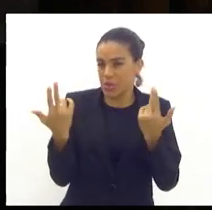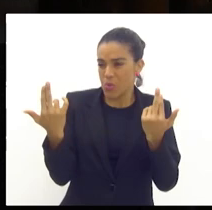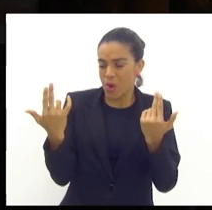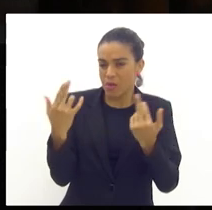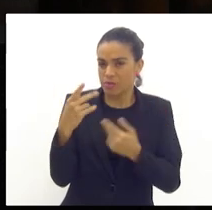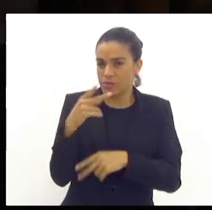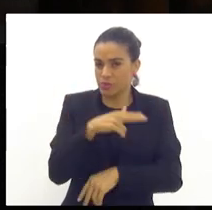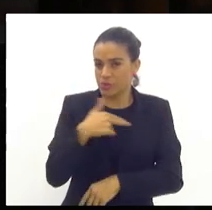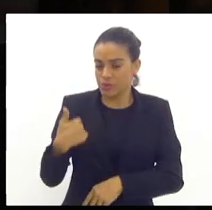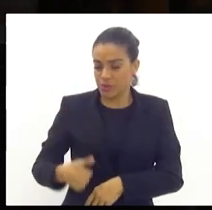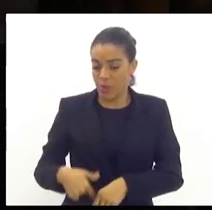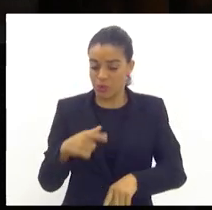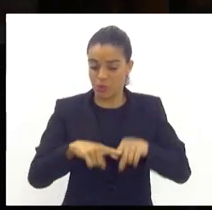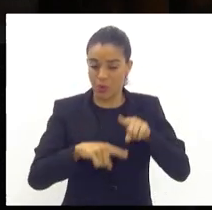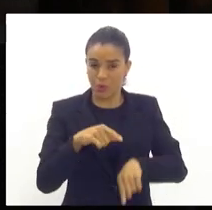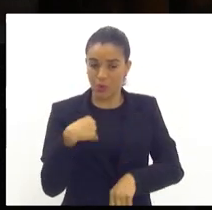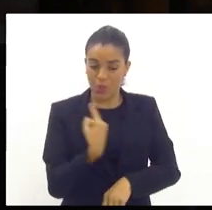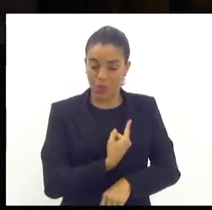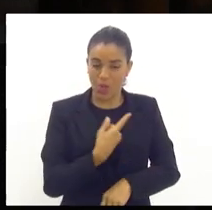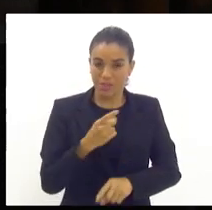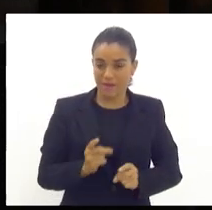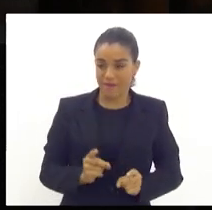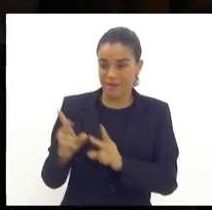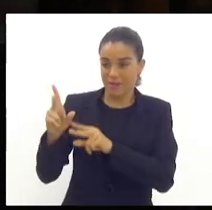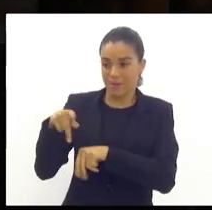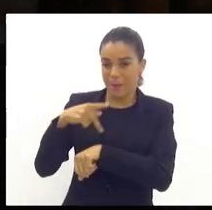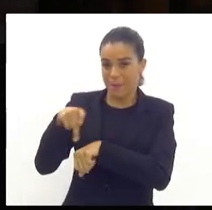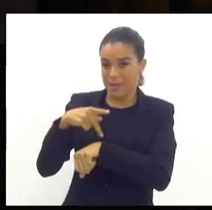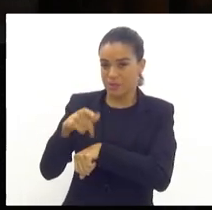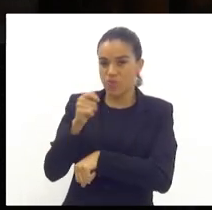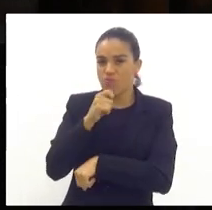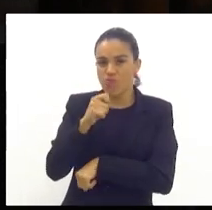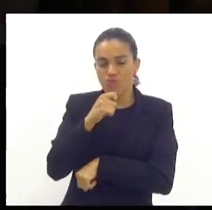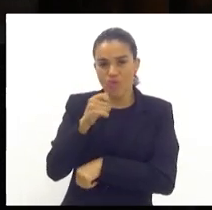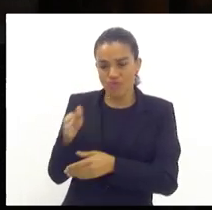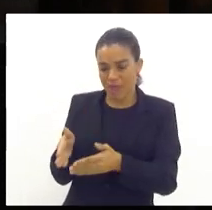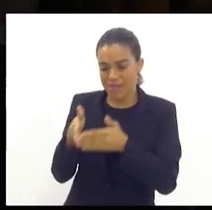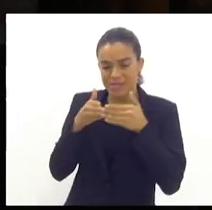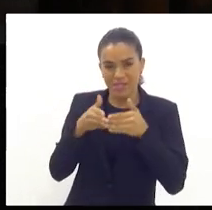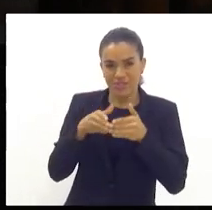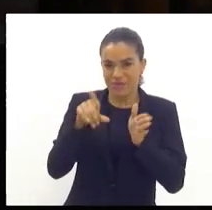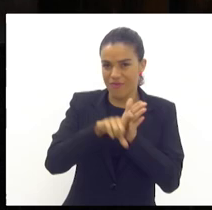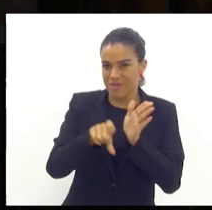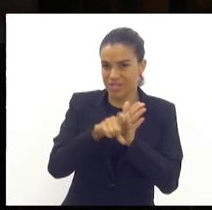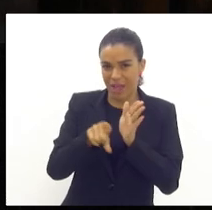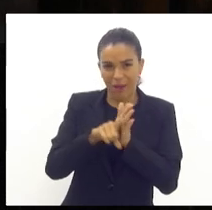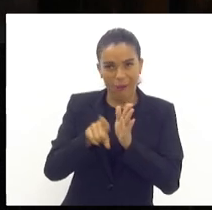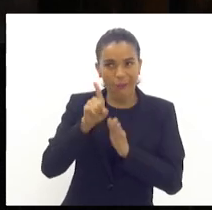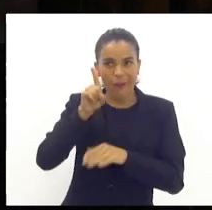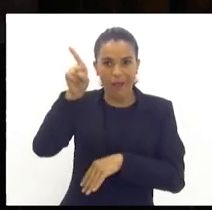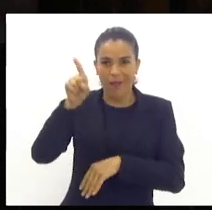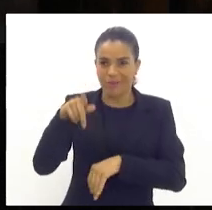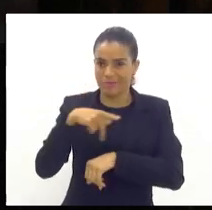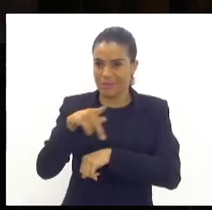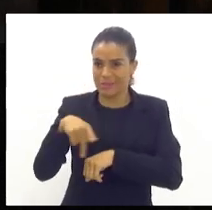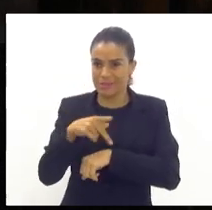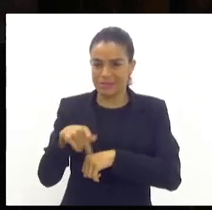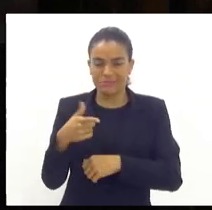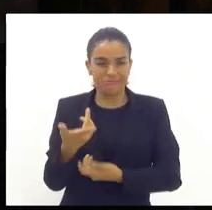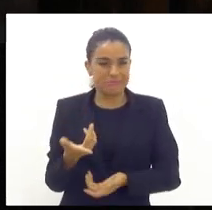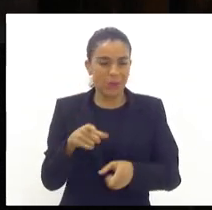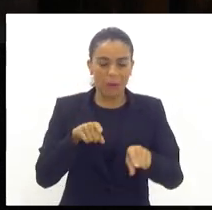de que esses produtos nossos são exportados para outros países, mas não recebem esse mesmo incentivo fiscal nos outros países. Então, é uma